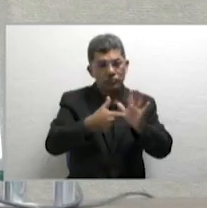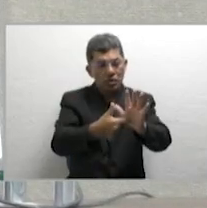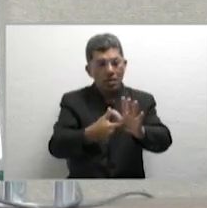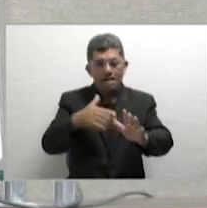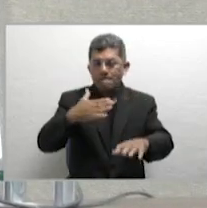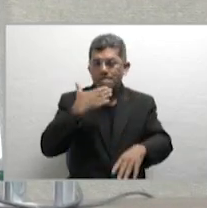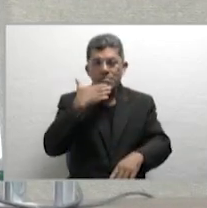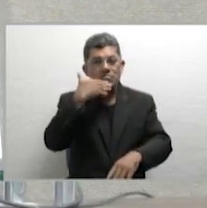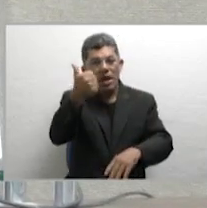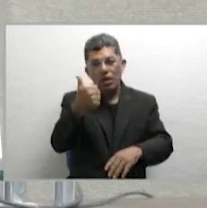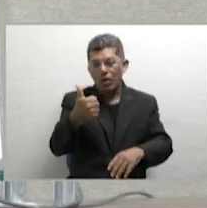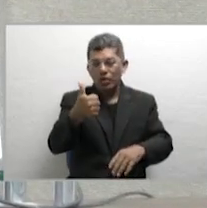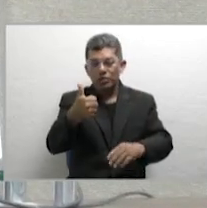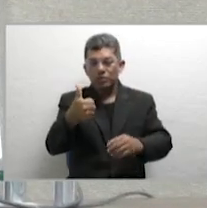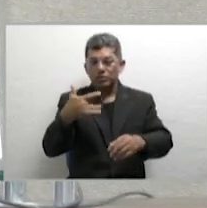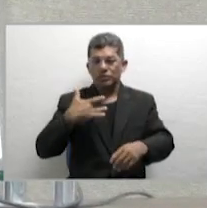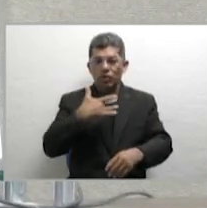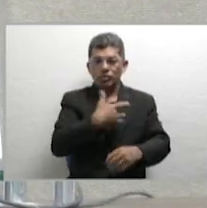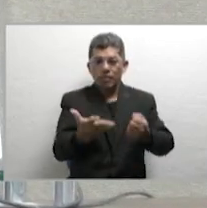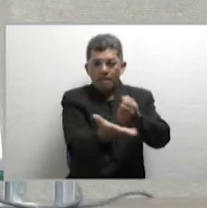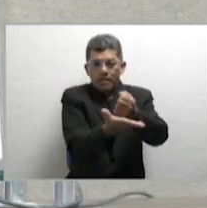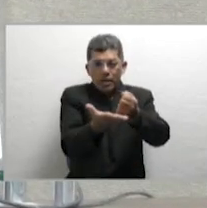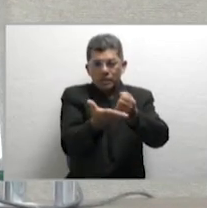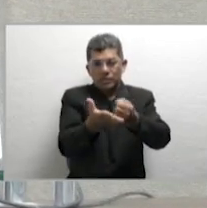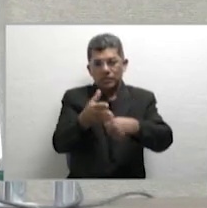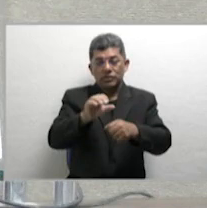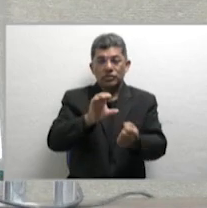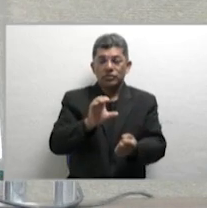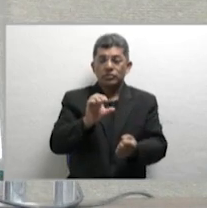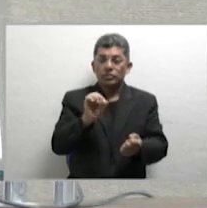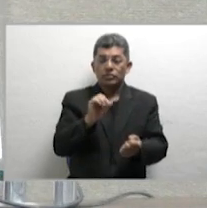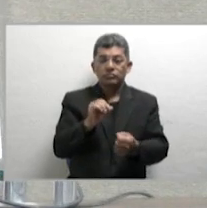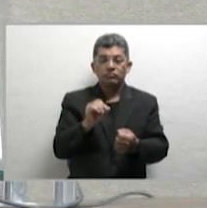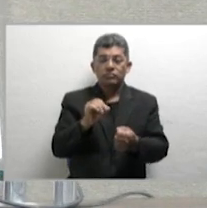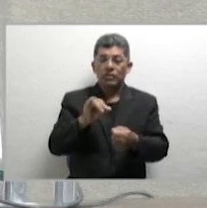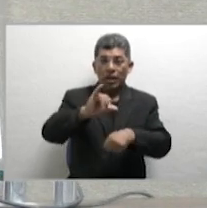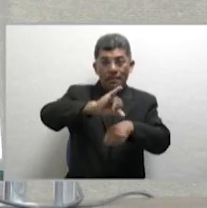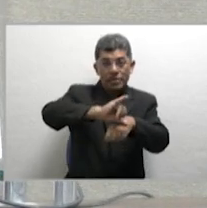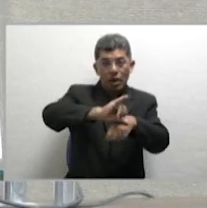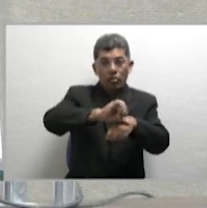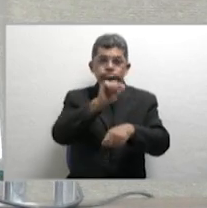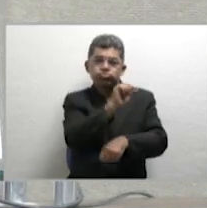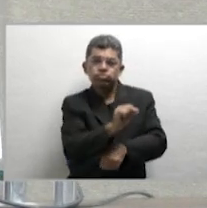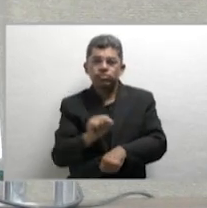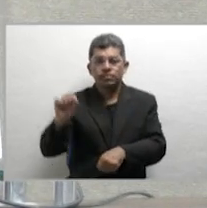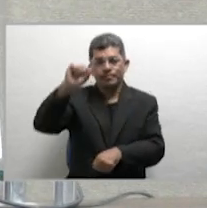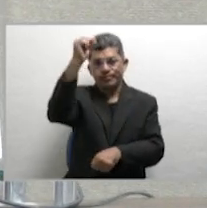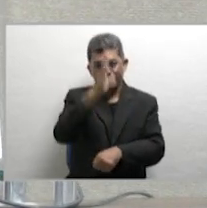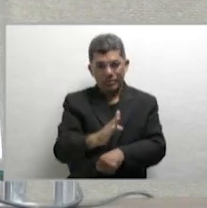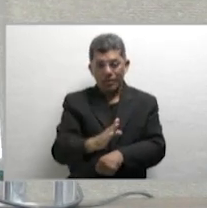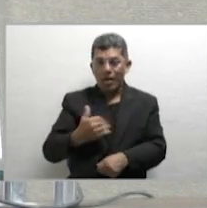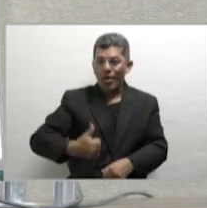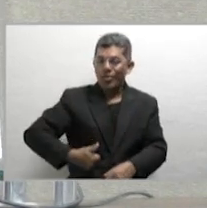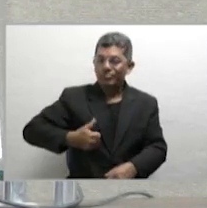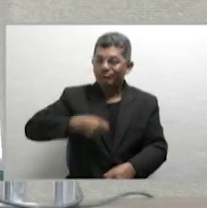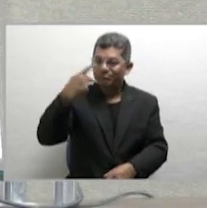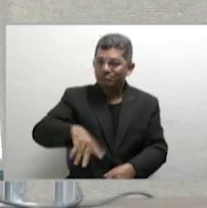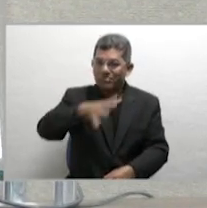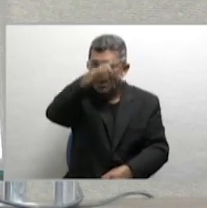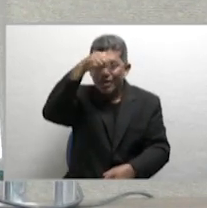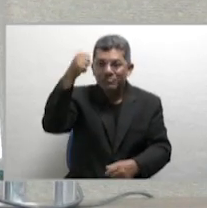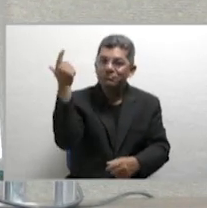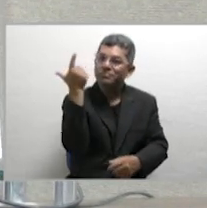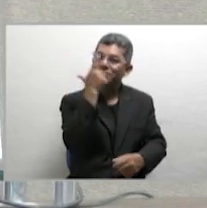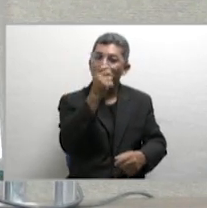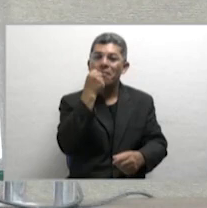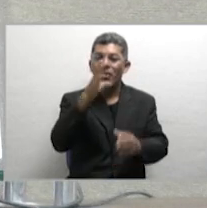básica entre as capitais do nosso país. Isso nos deixa bastante orgulhosos. Sabemos que todo o empenho